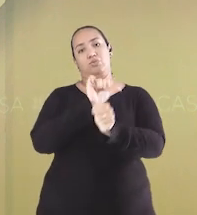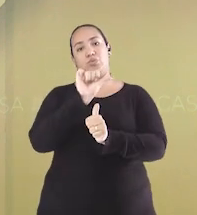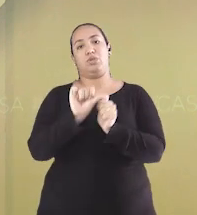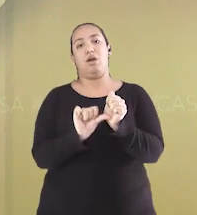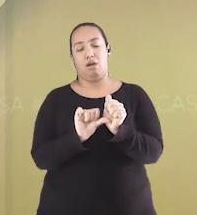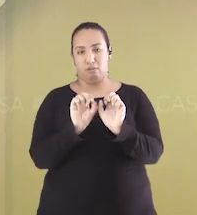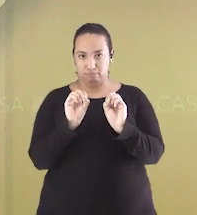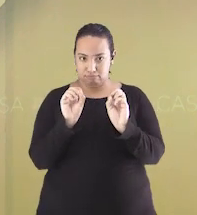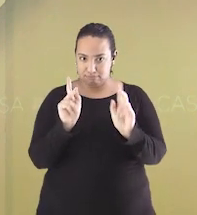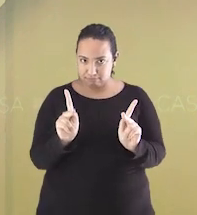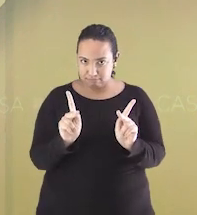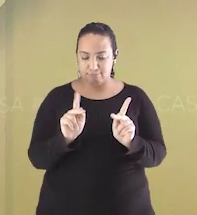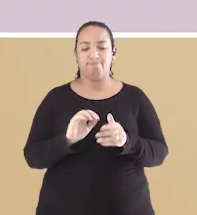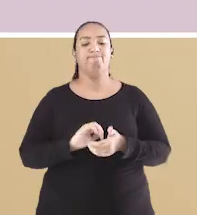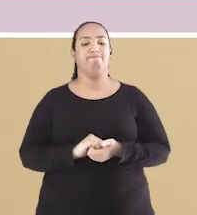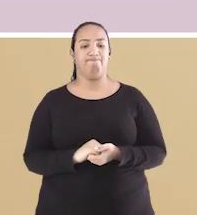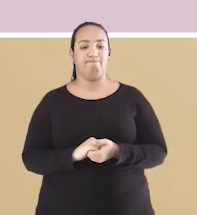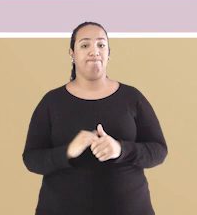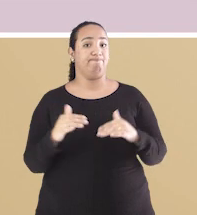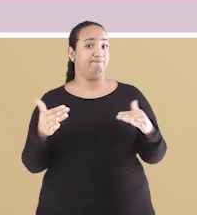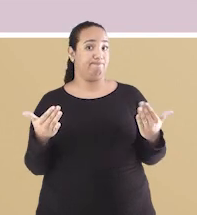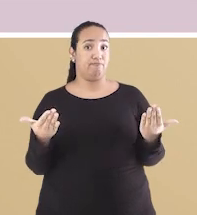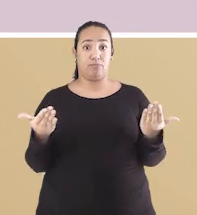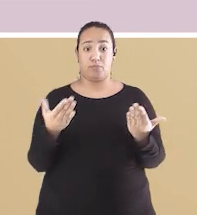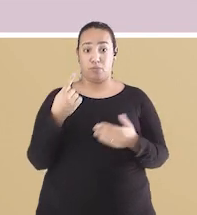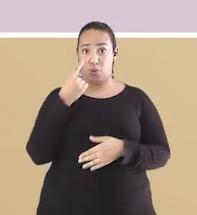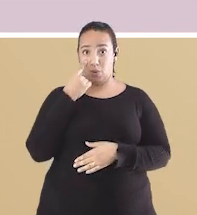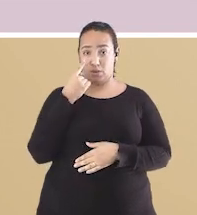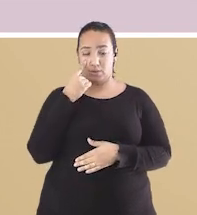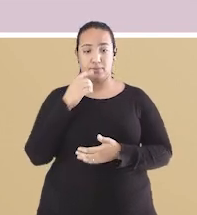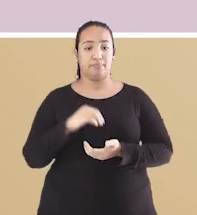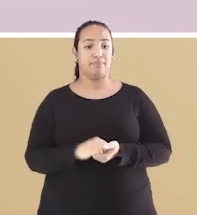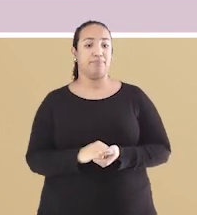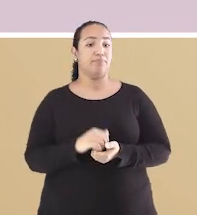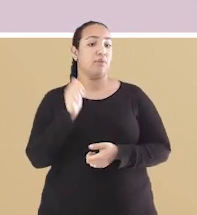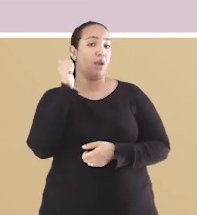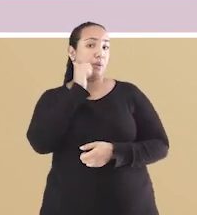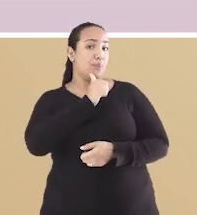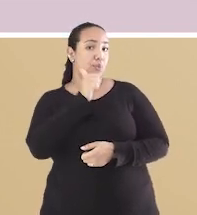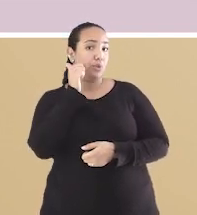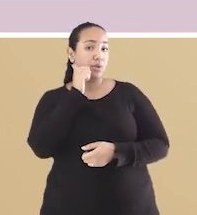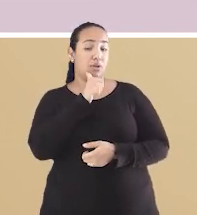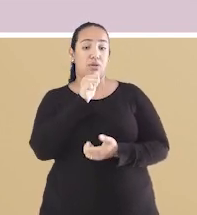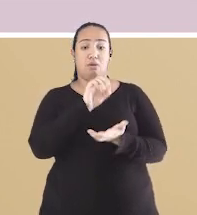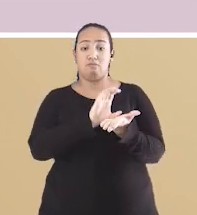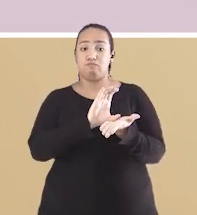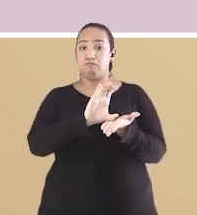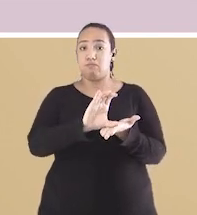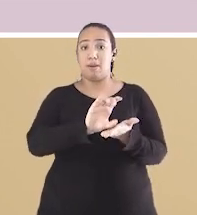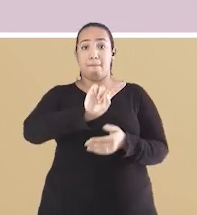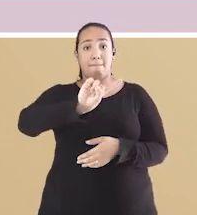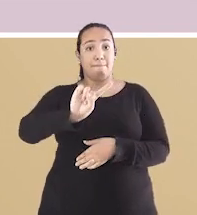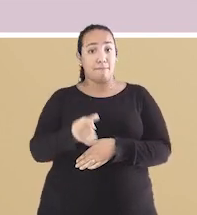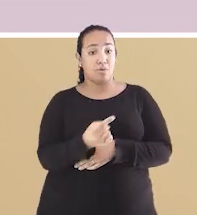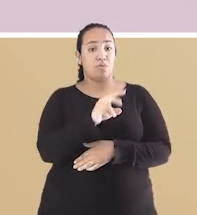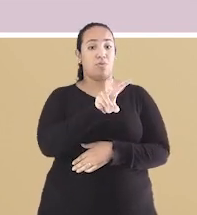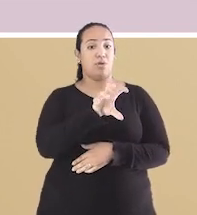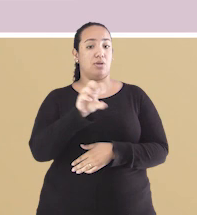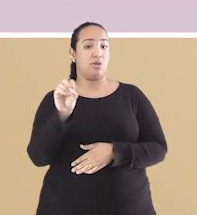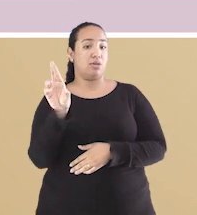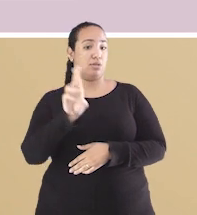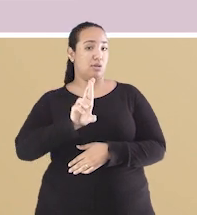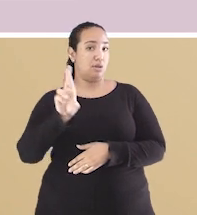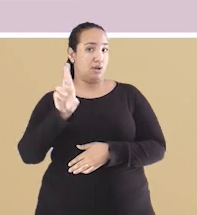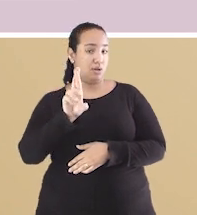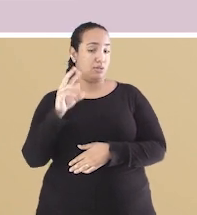para a mesma unidade, ok? Veja a seguinte situação. Jussara, ela aplicou R$ 1.500 na